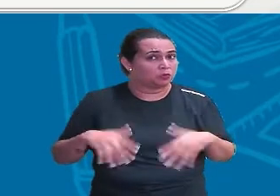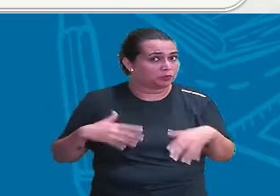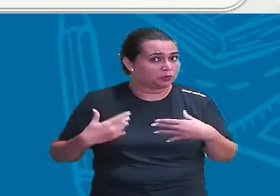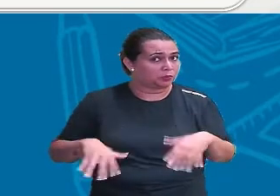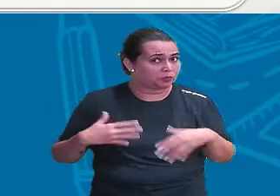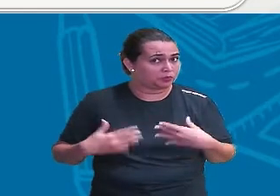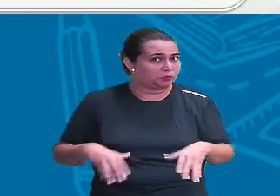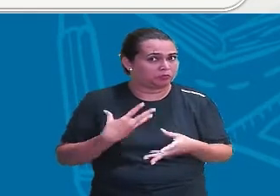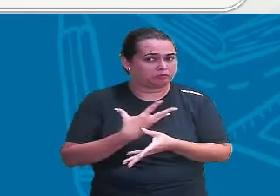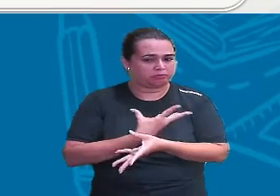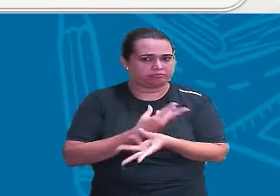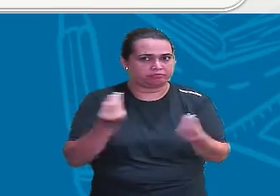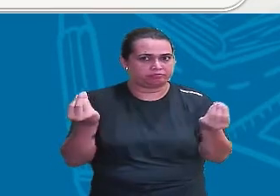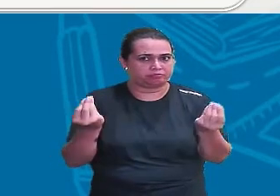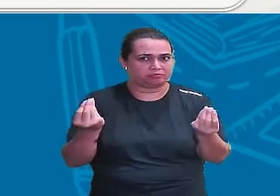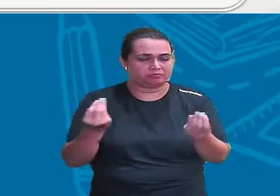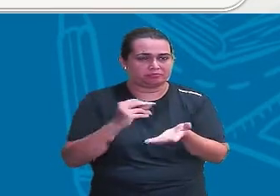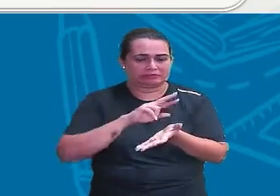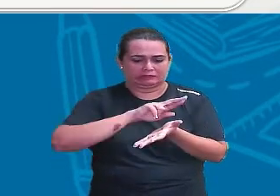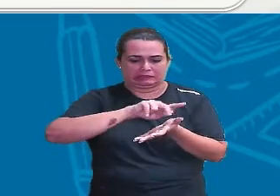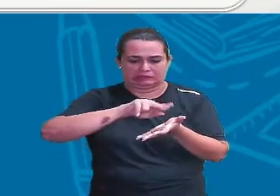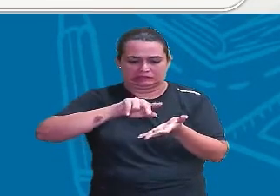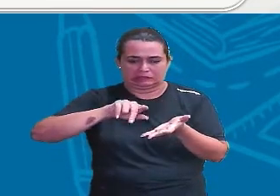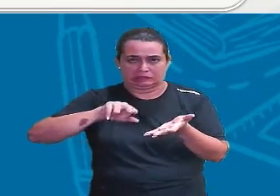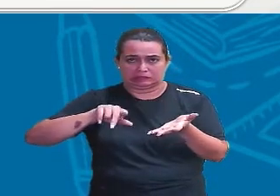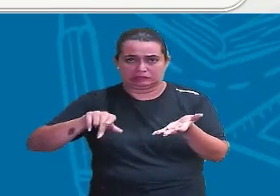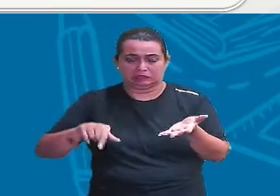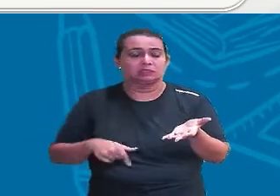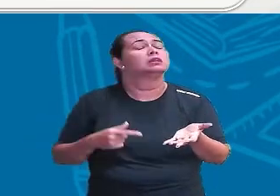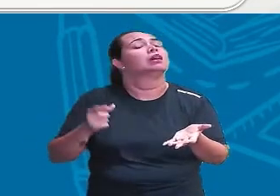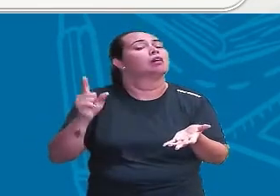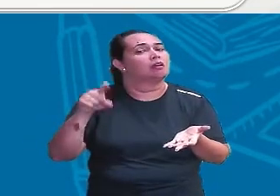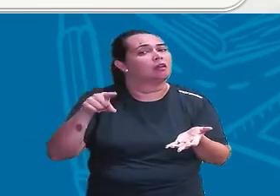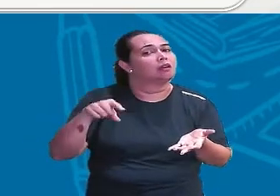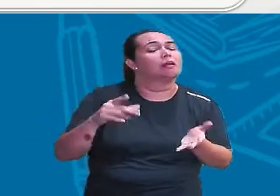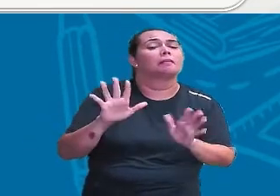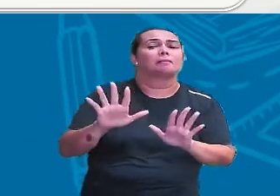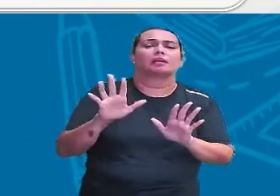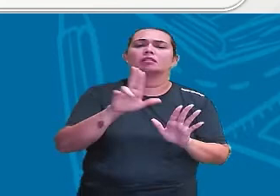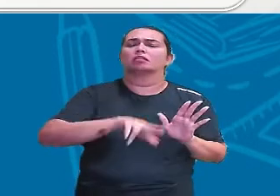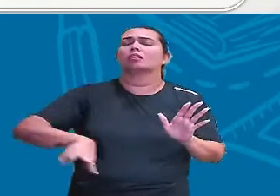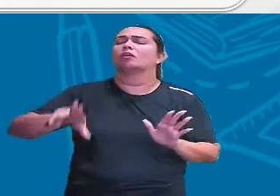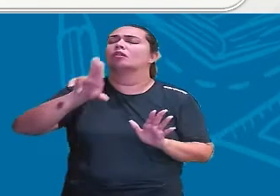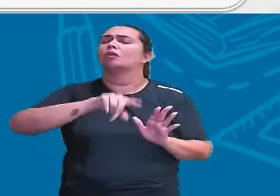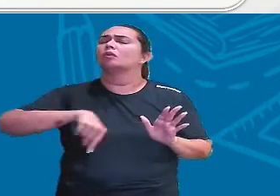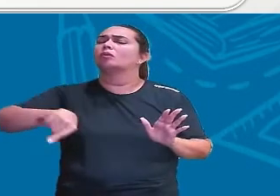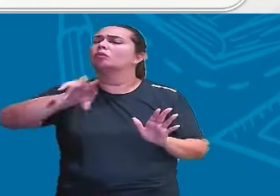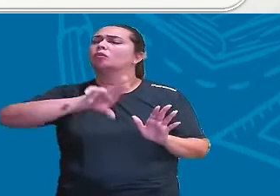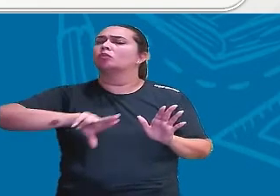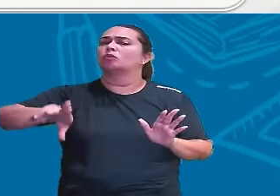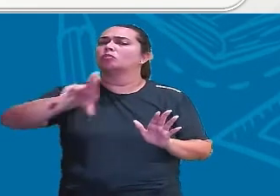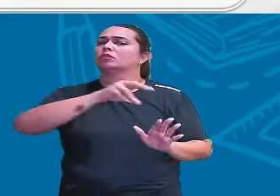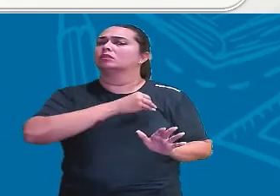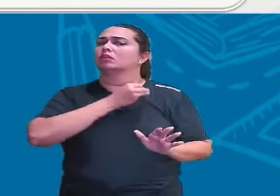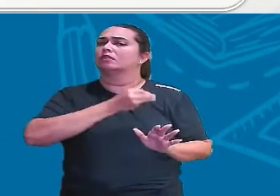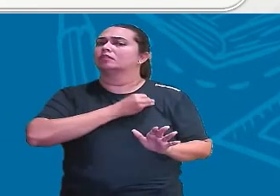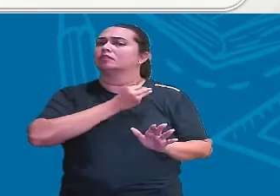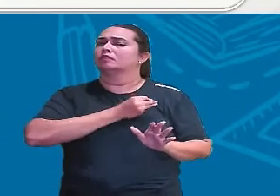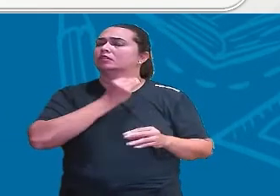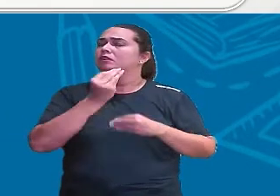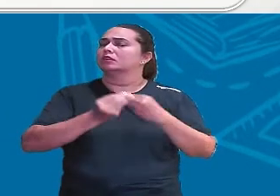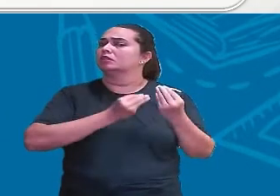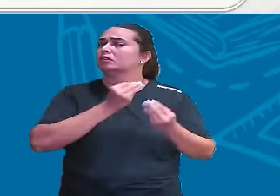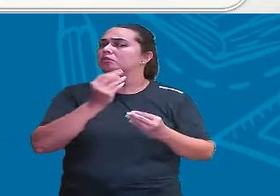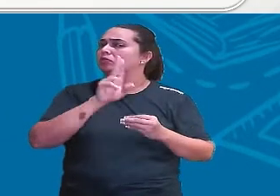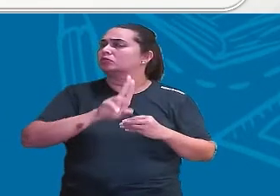Muita coisa, né? Muita coisa, sim. Mas quando a gente coloca em prática, que a gente começa a colocá-los no nosso dia a dia, eles